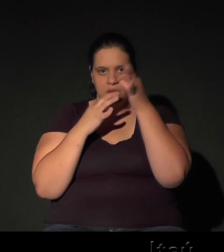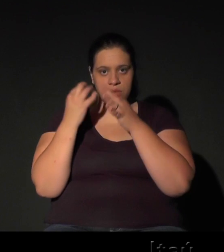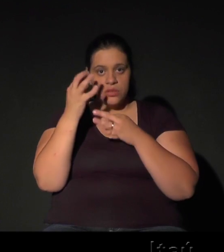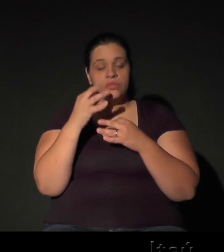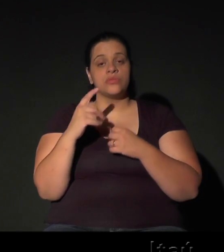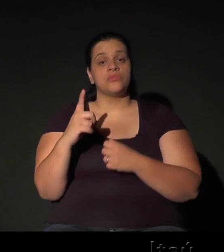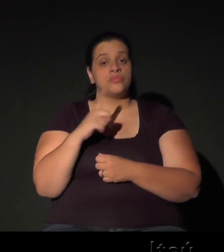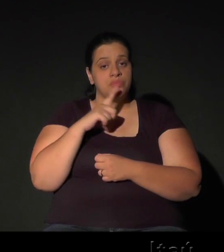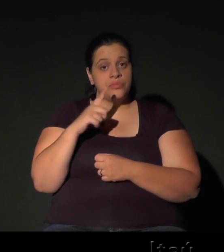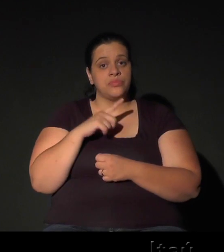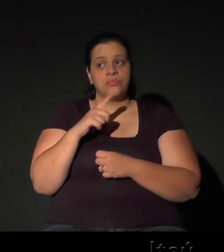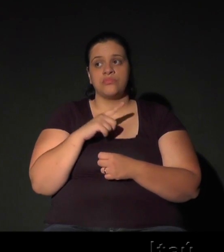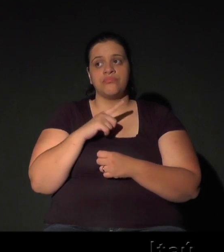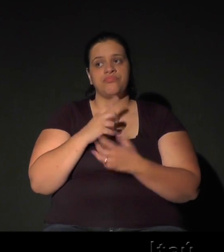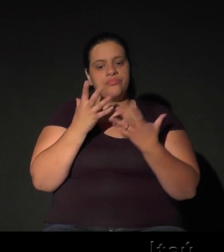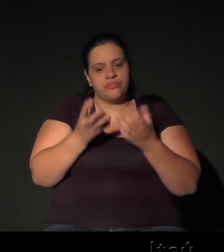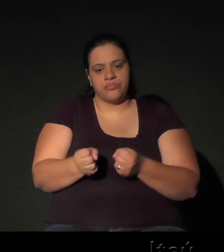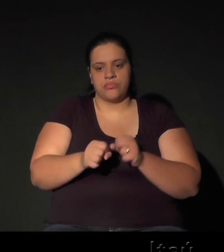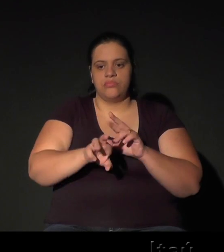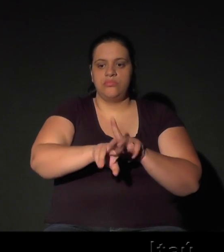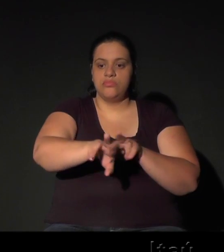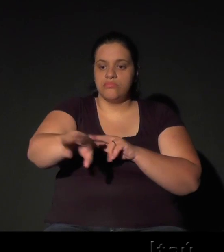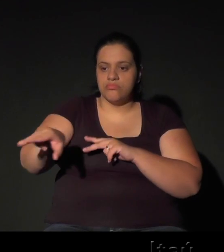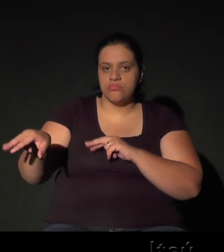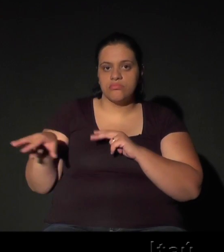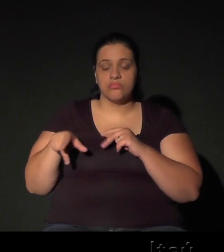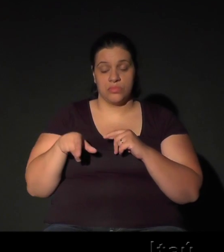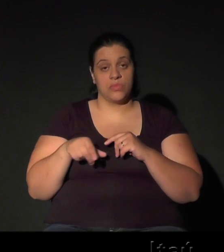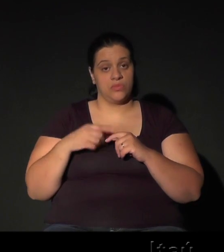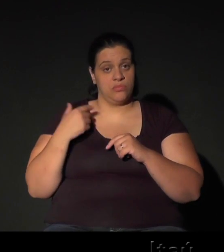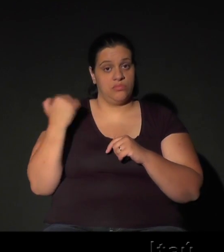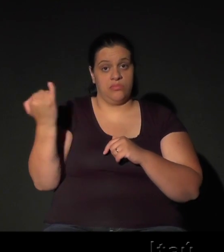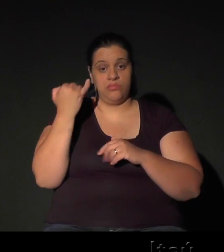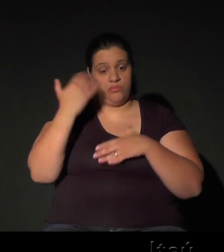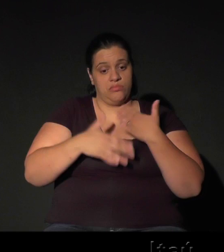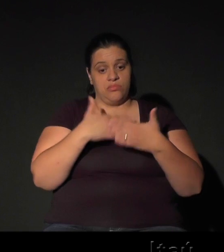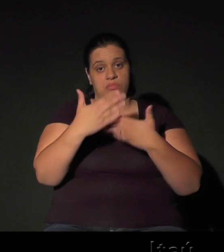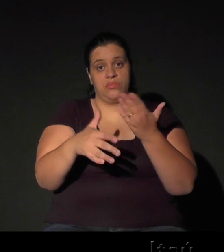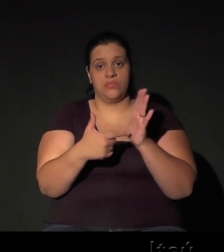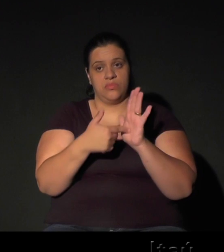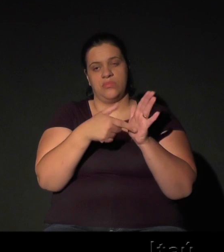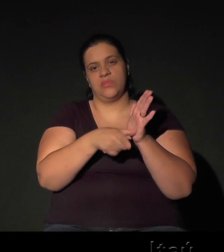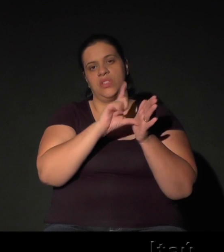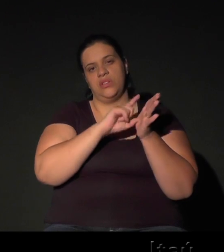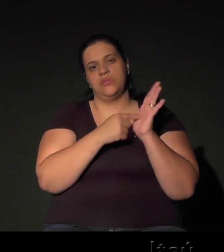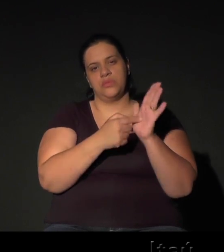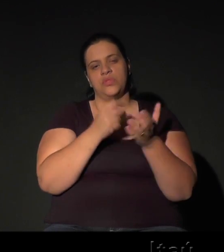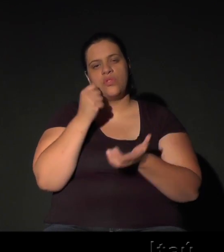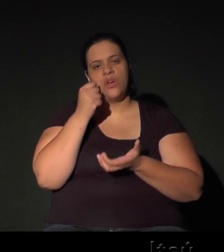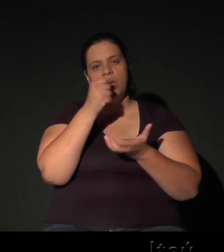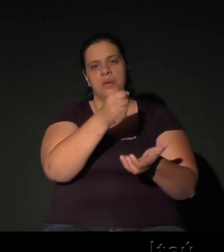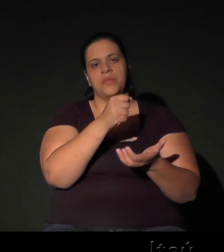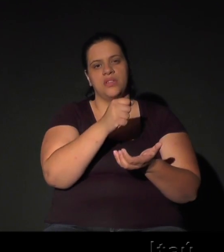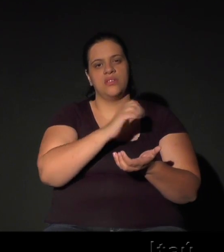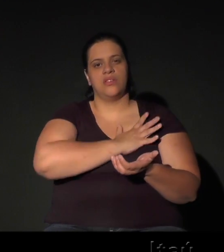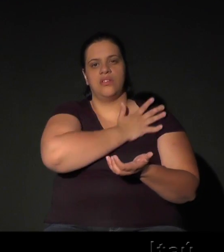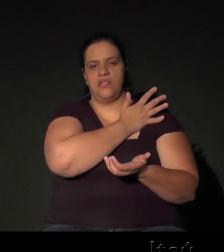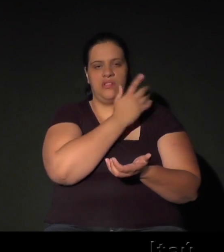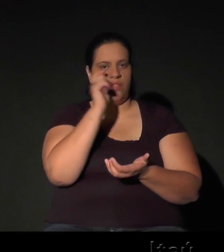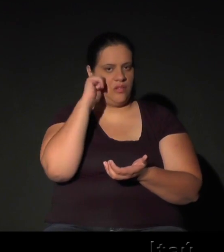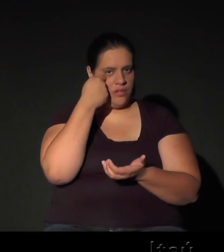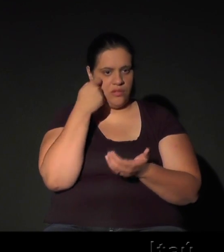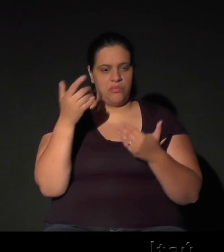há o reconhecimento da diferença é exista é um avanço do daquilo que eu coloquei aqui que eu chamei de Capitalismo eh racista